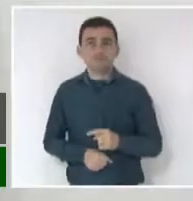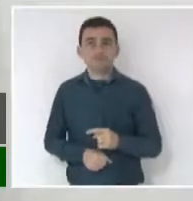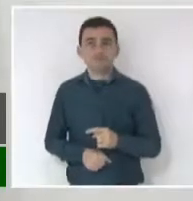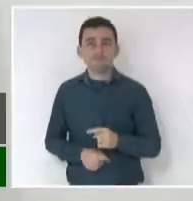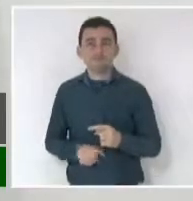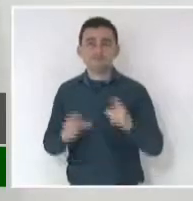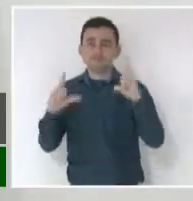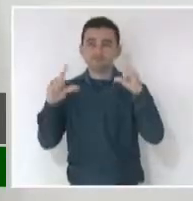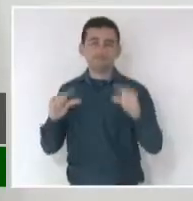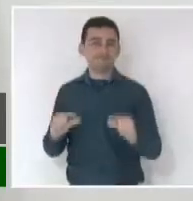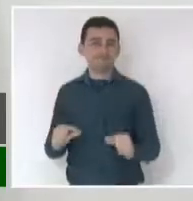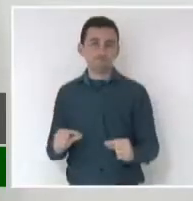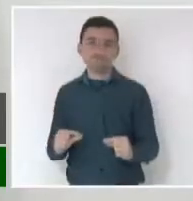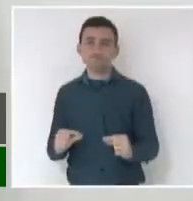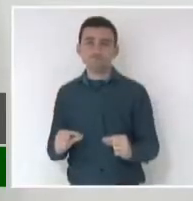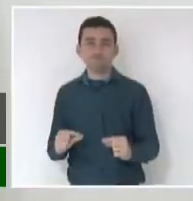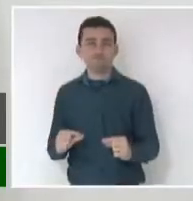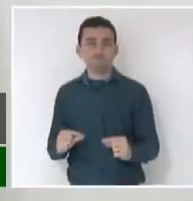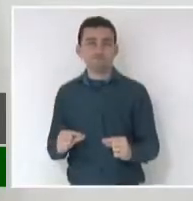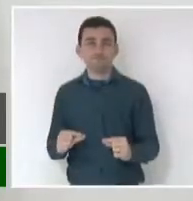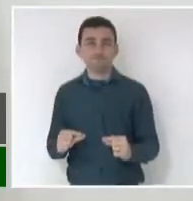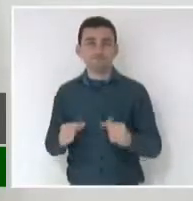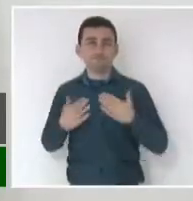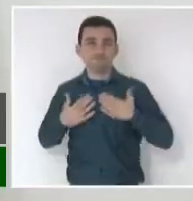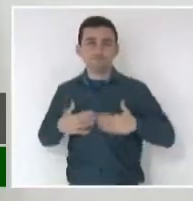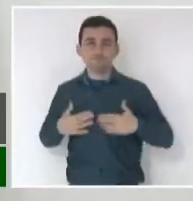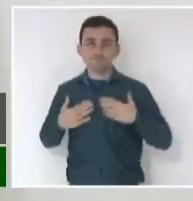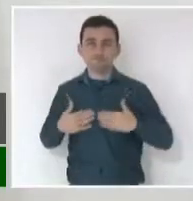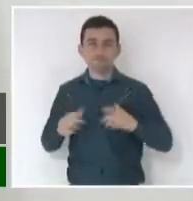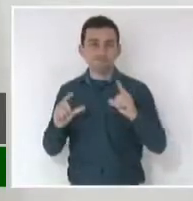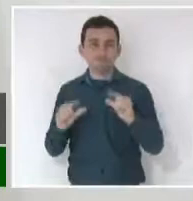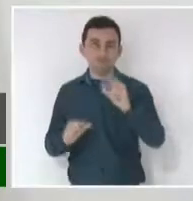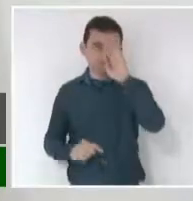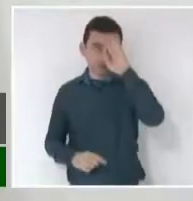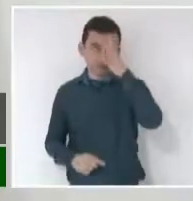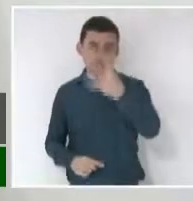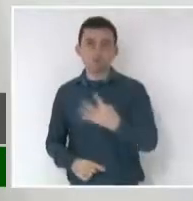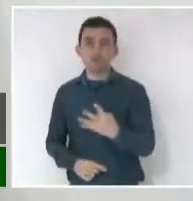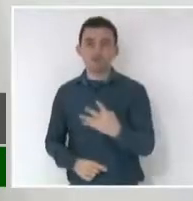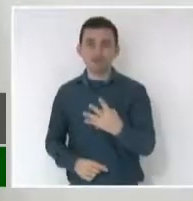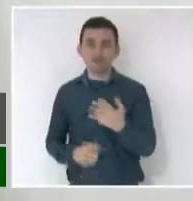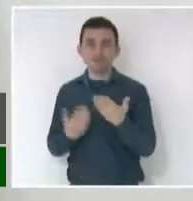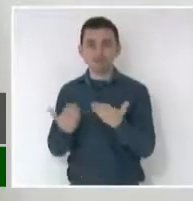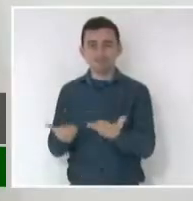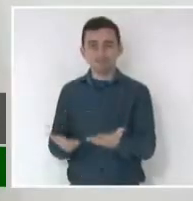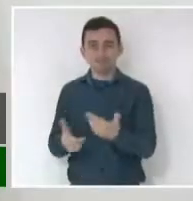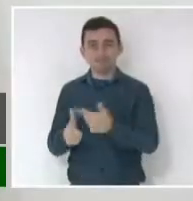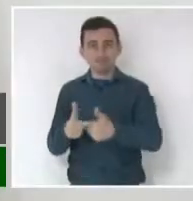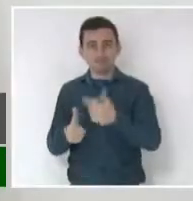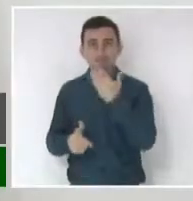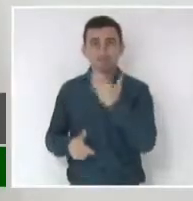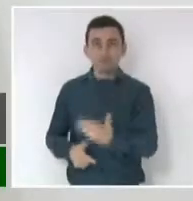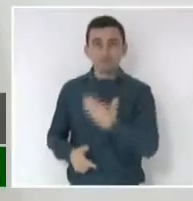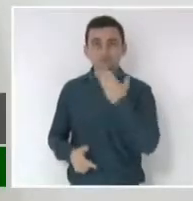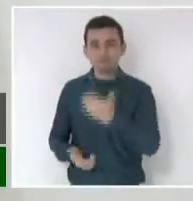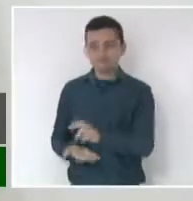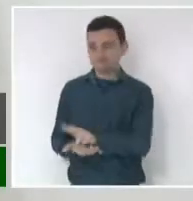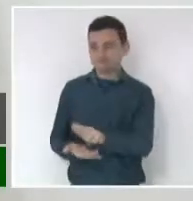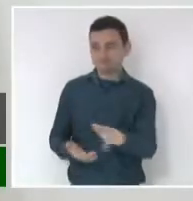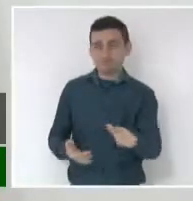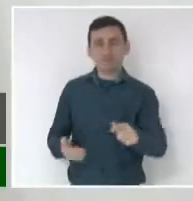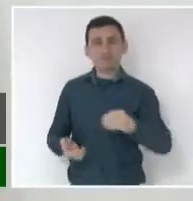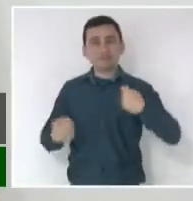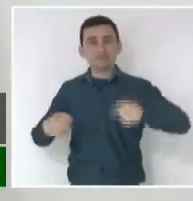amenizar e muito menos resolver as demandas que que a cada momento e a cada